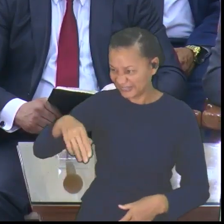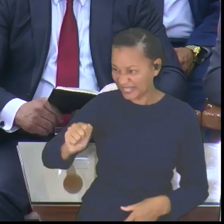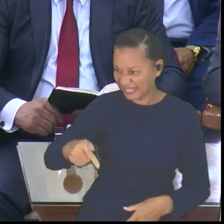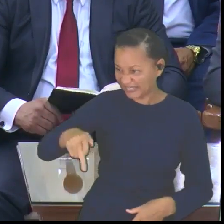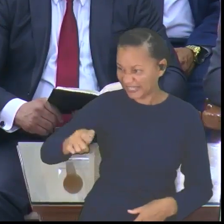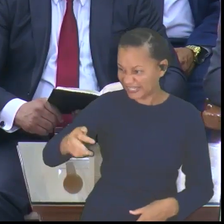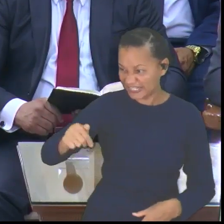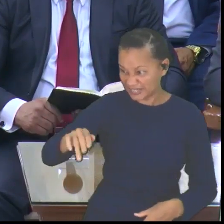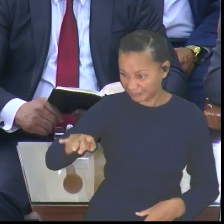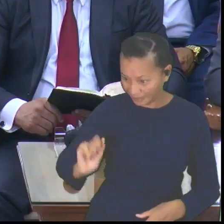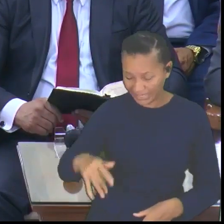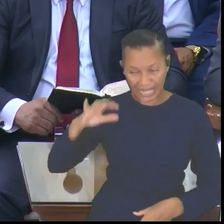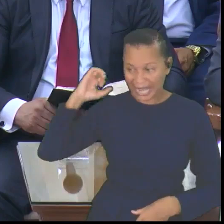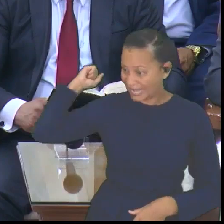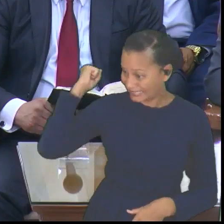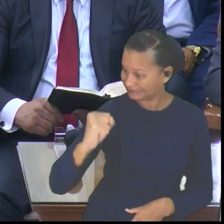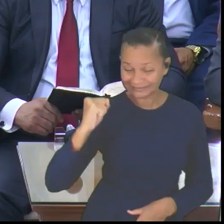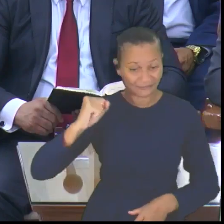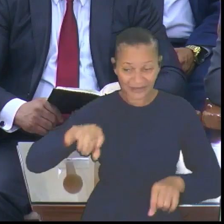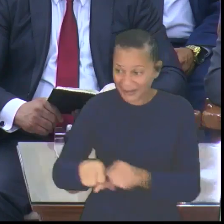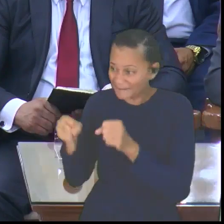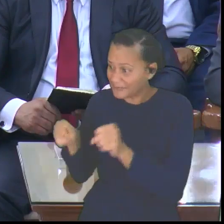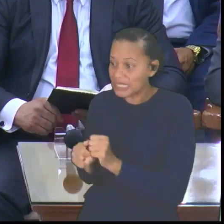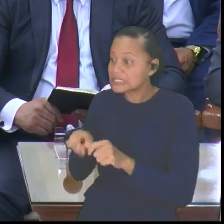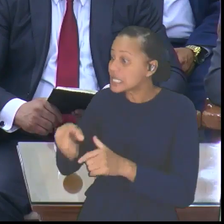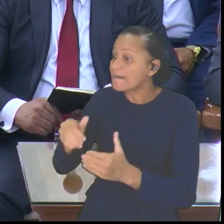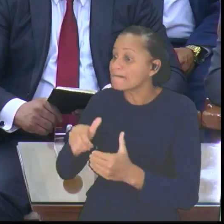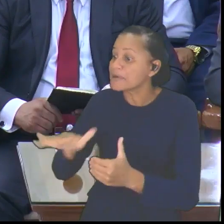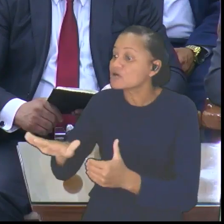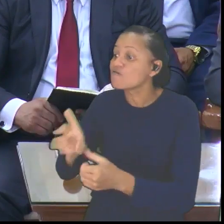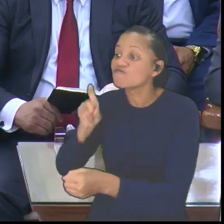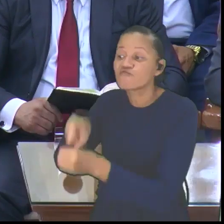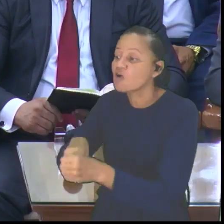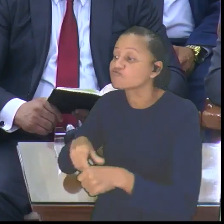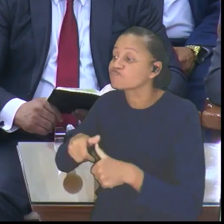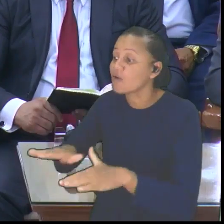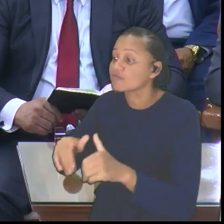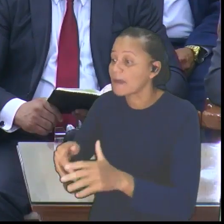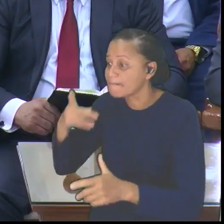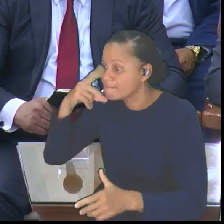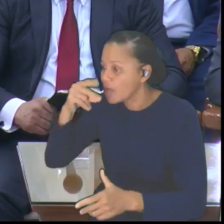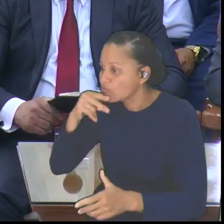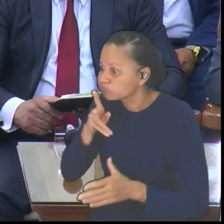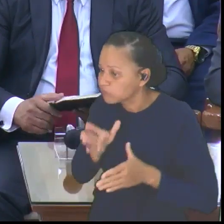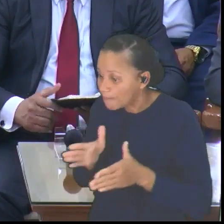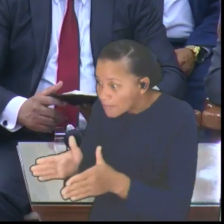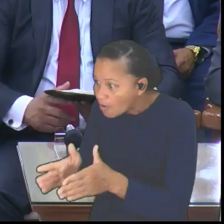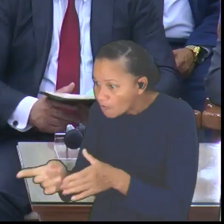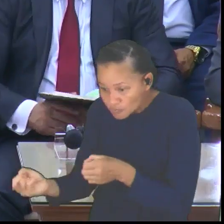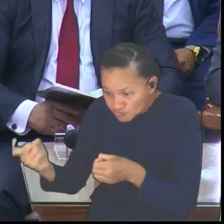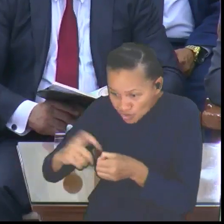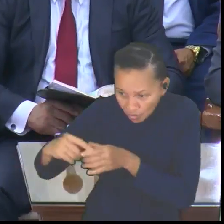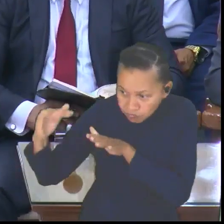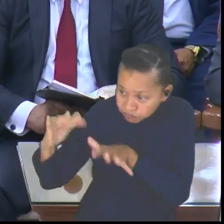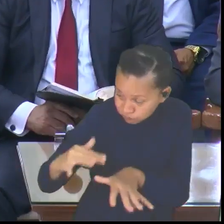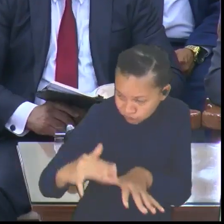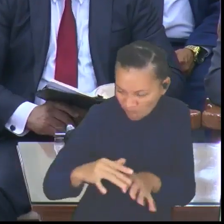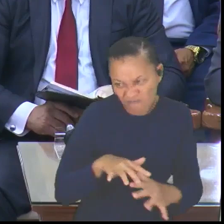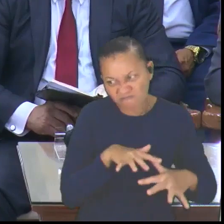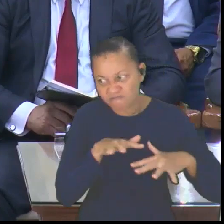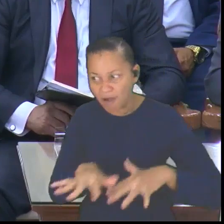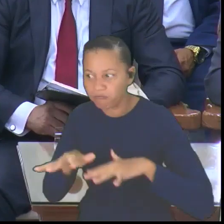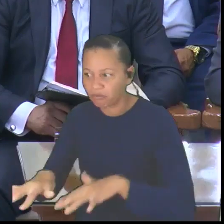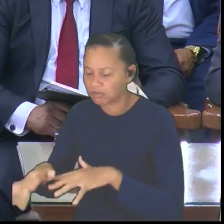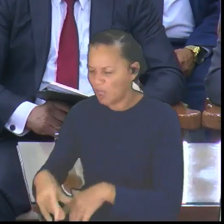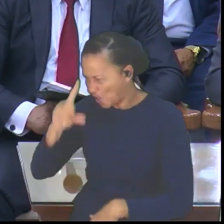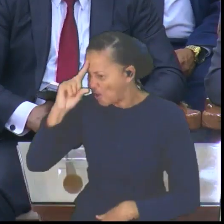também, eu vou quebrar tudo. Ninguém vai pisar lá. Você daí vai voltar pelo mesmo caminho que você chegou até aí, para eu lhe mostrar